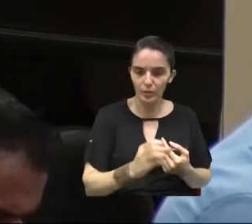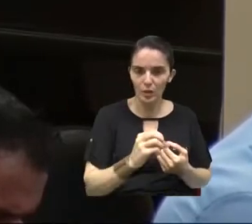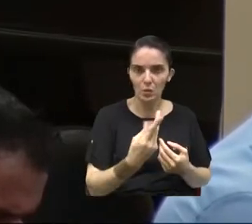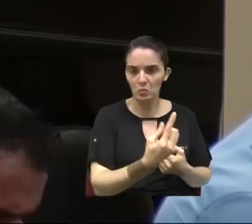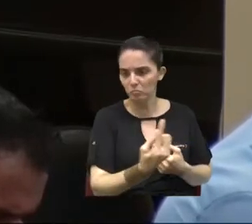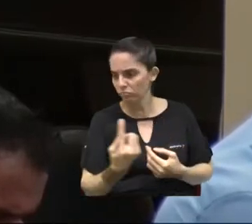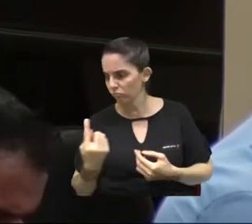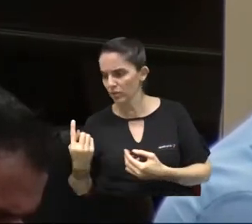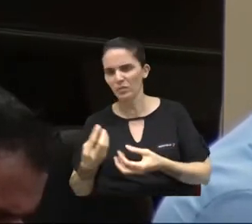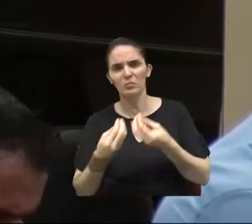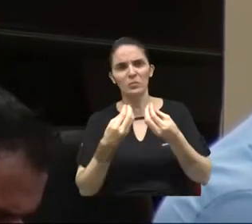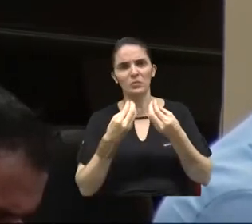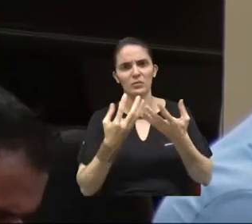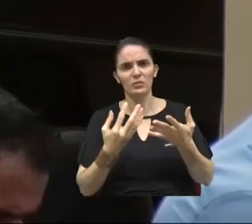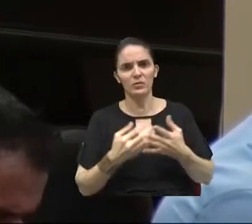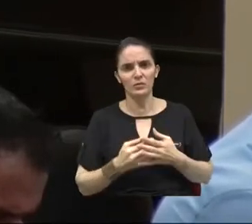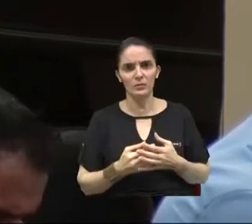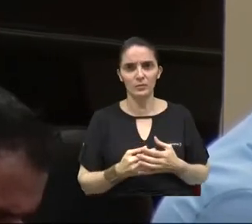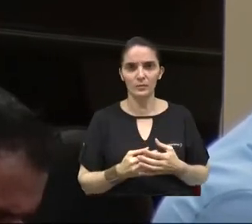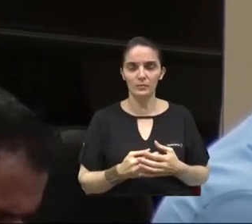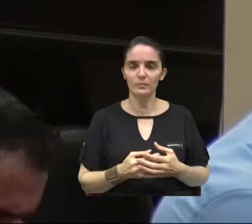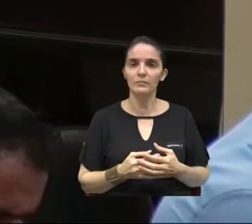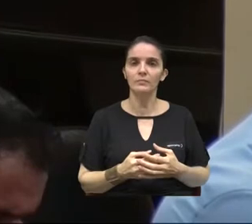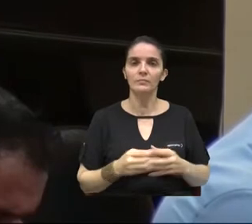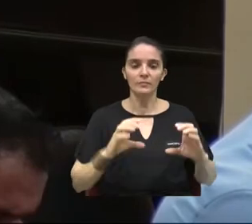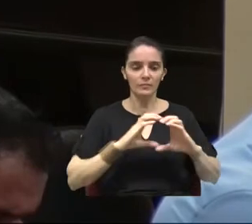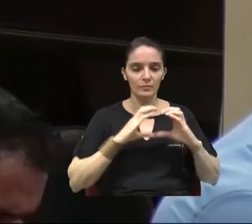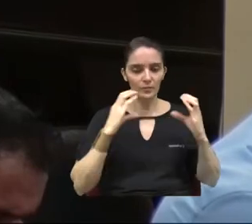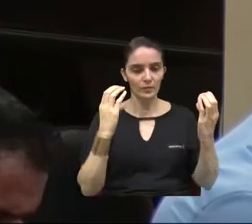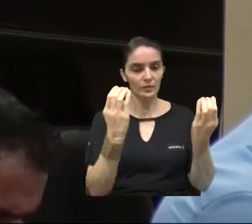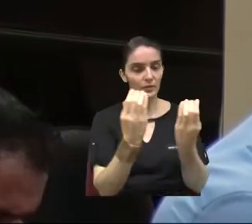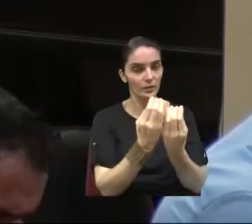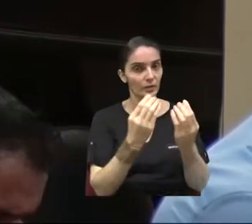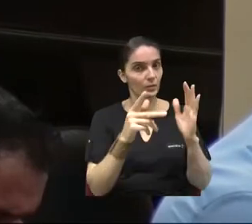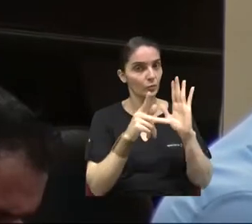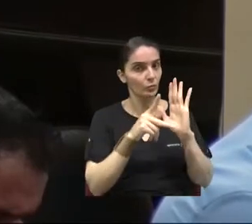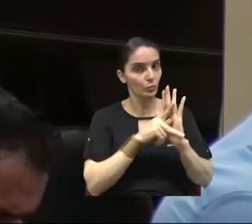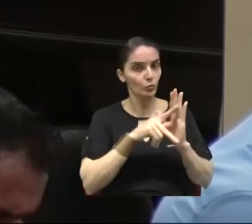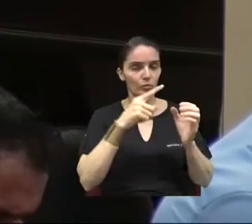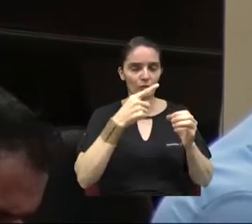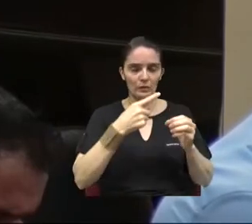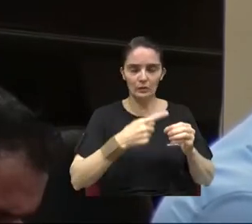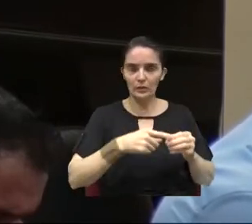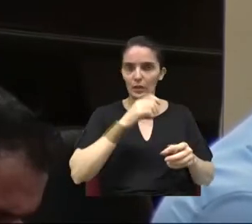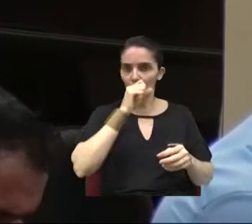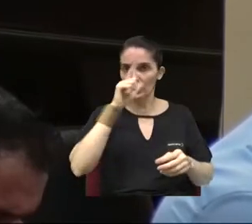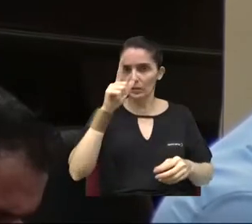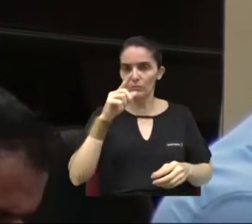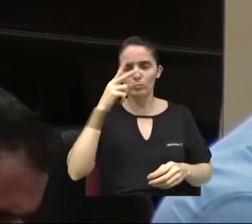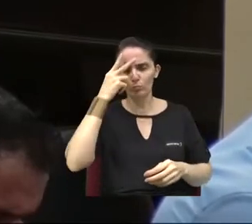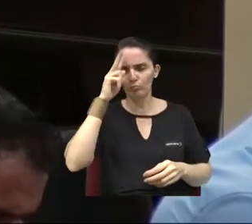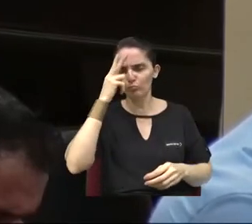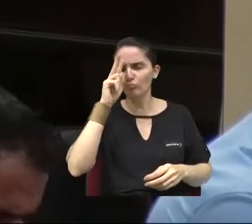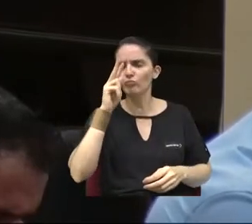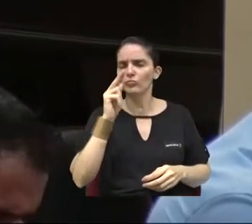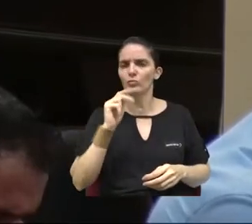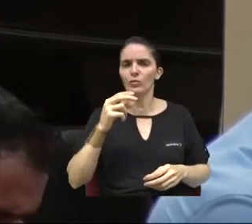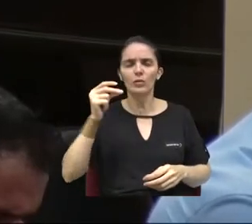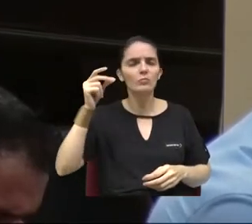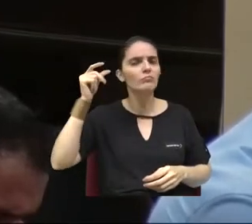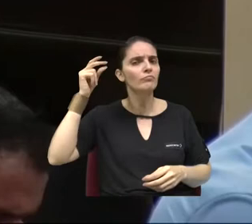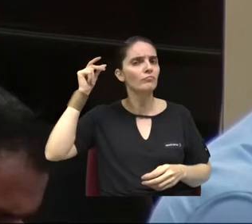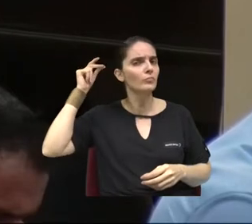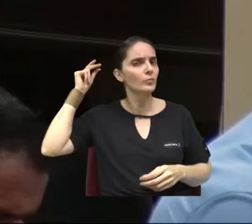Isso, esse estado é municipal, é de Limeira, e tem uma história muito grande e